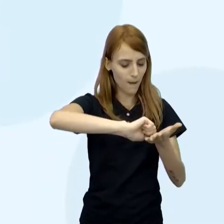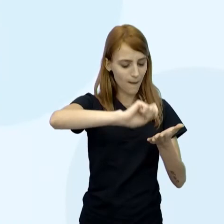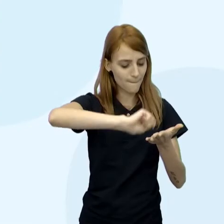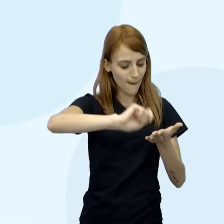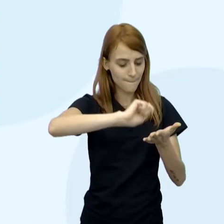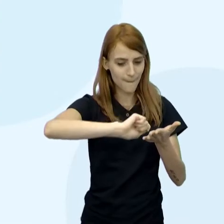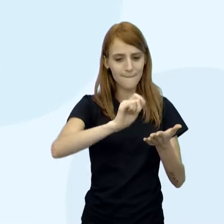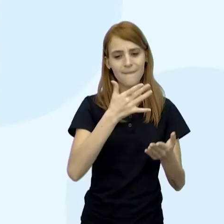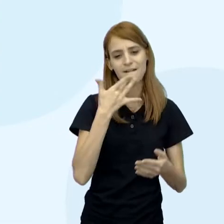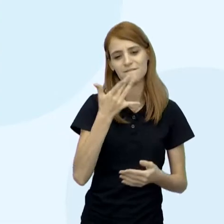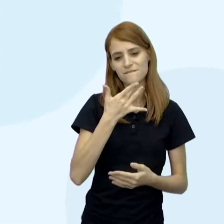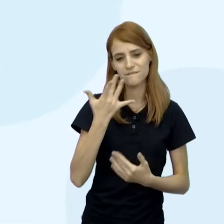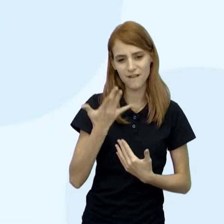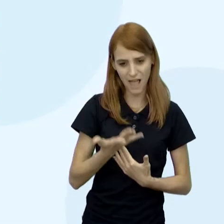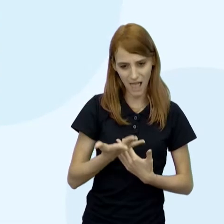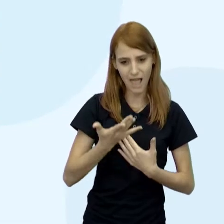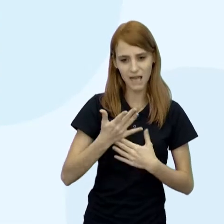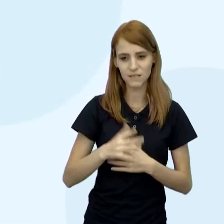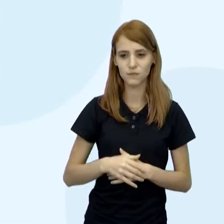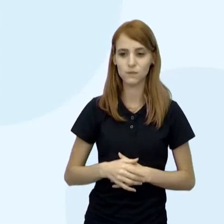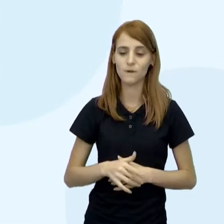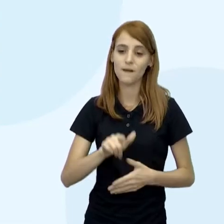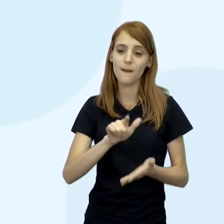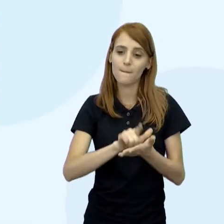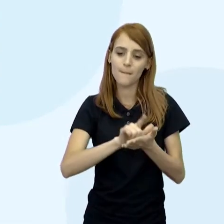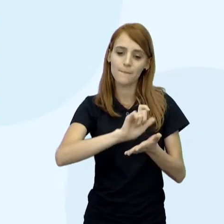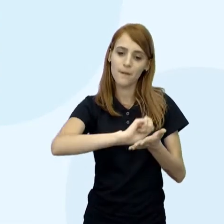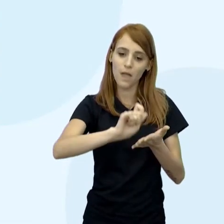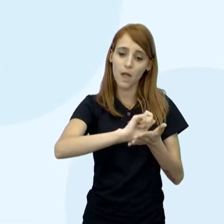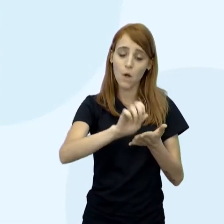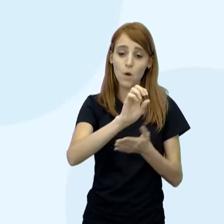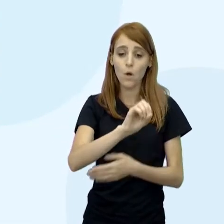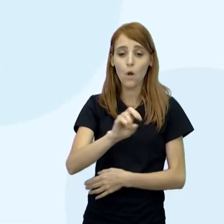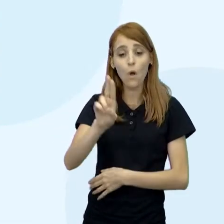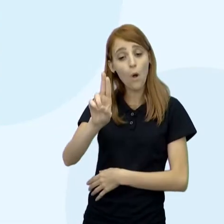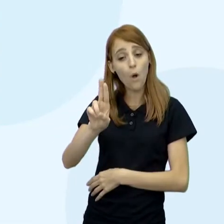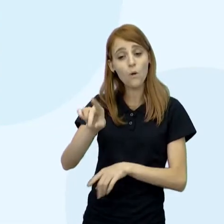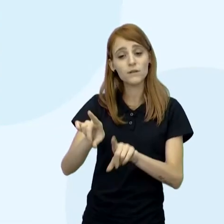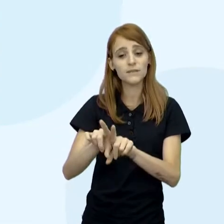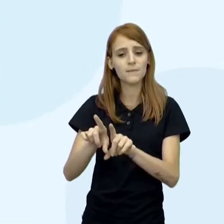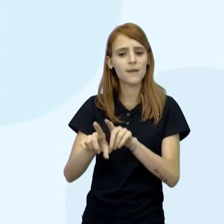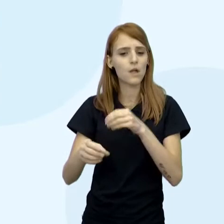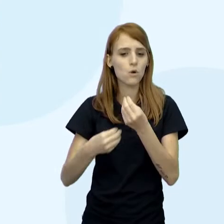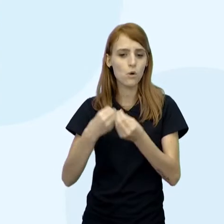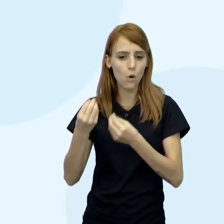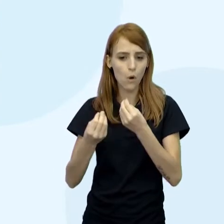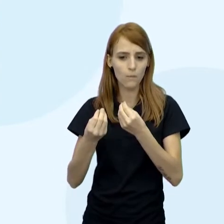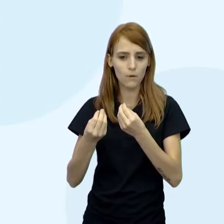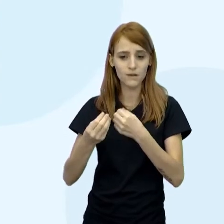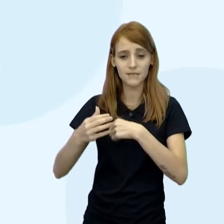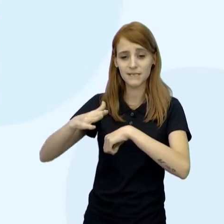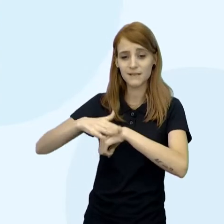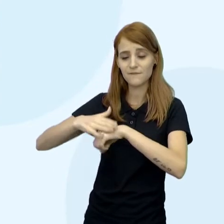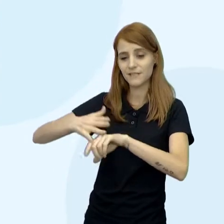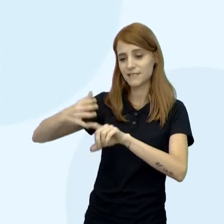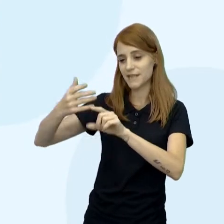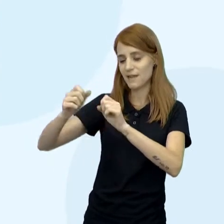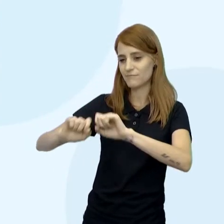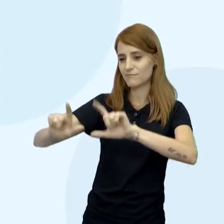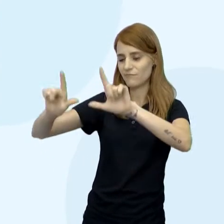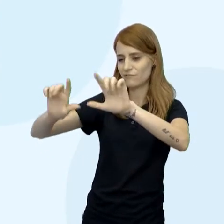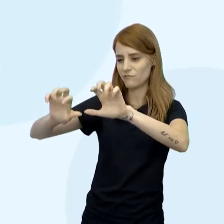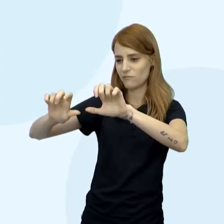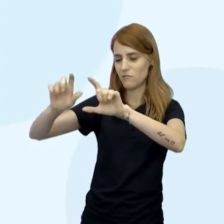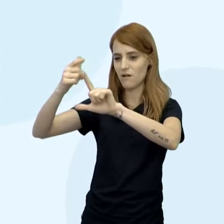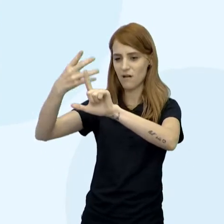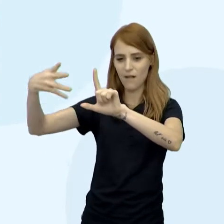forma mais fácil, a gente tem o sulfite registrar. Ou outra possibilidade é a construção de uma planilha